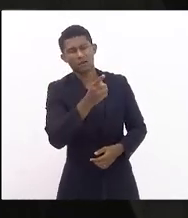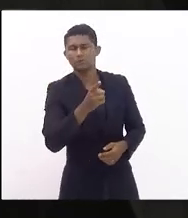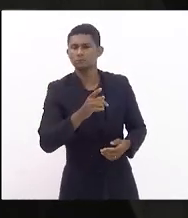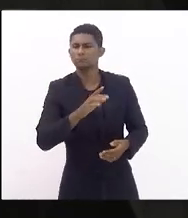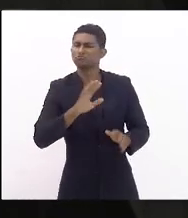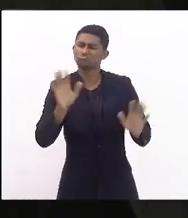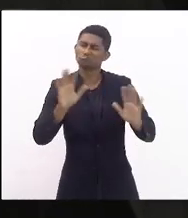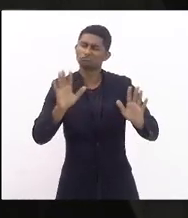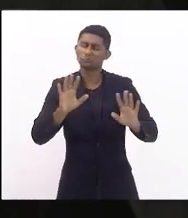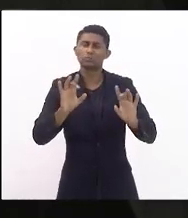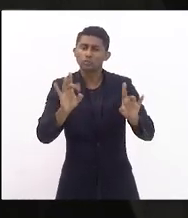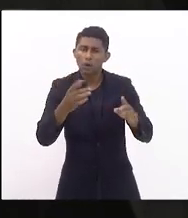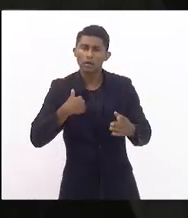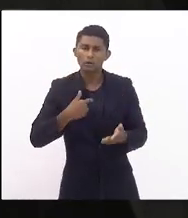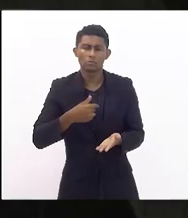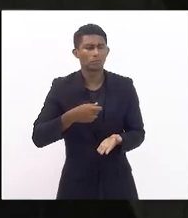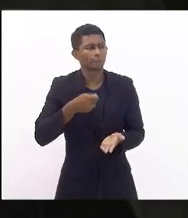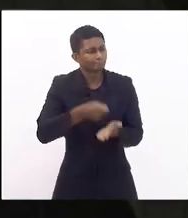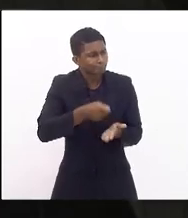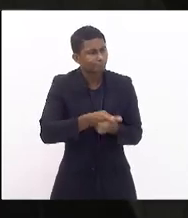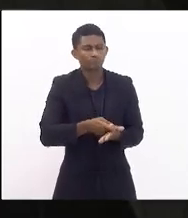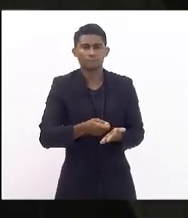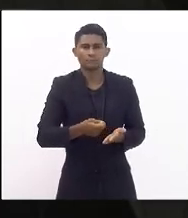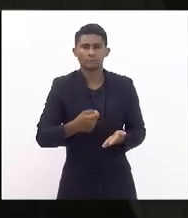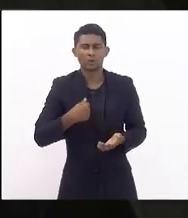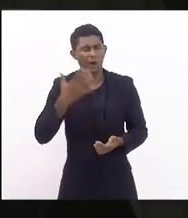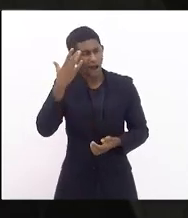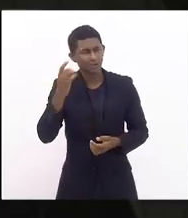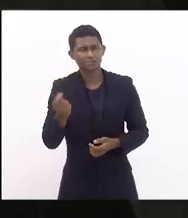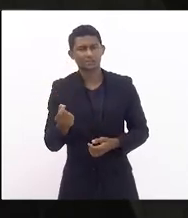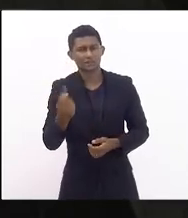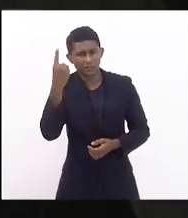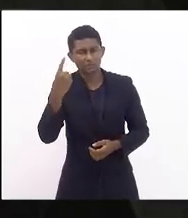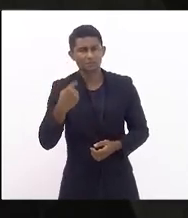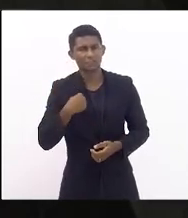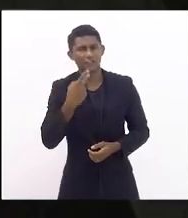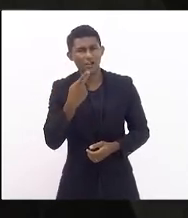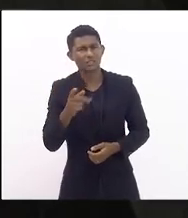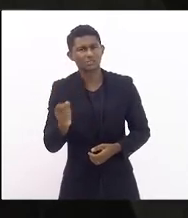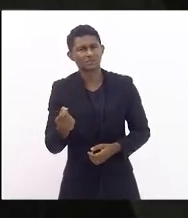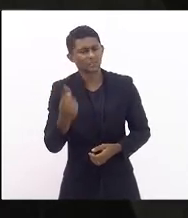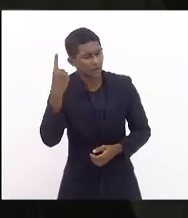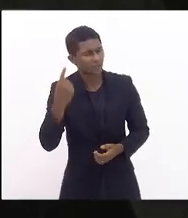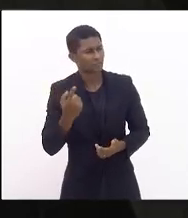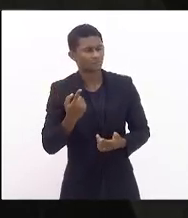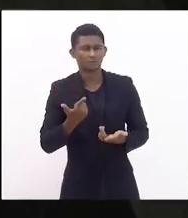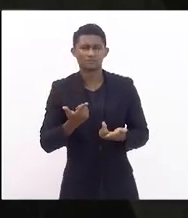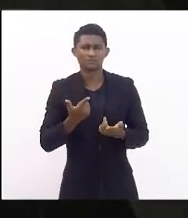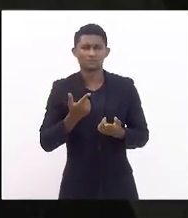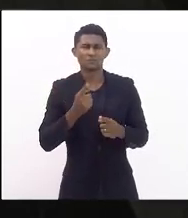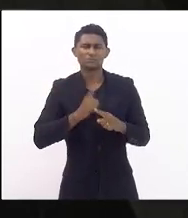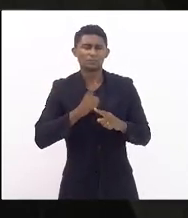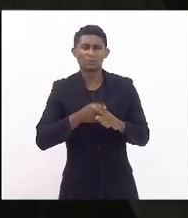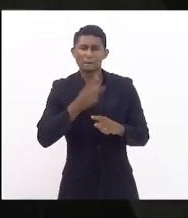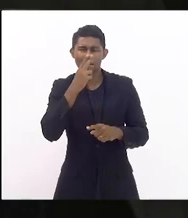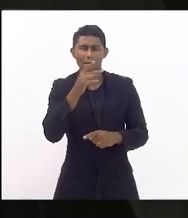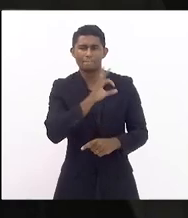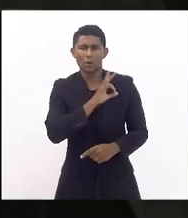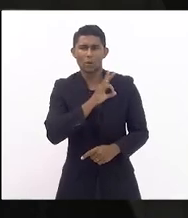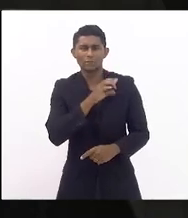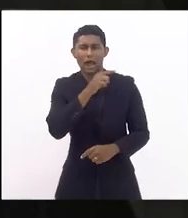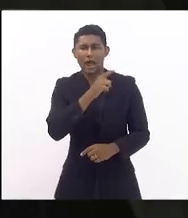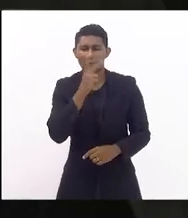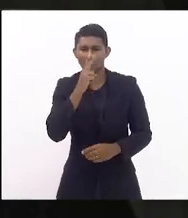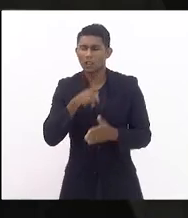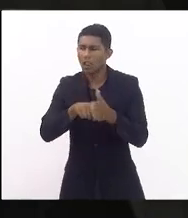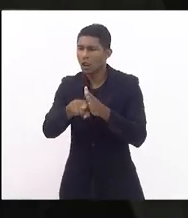estou cobrando, estou estranhando, estou manifestando estranheza e indignação com esta incapacidade